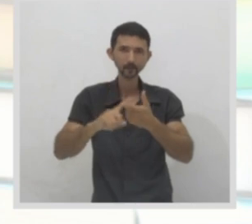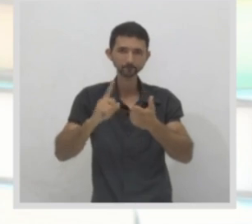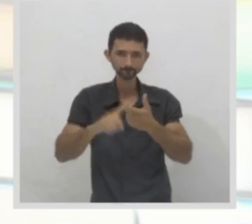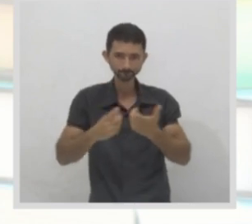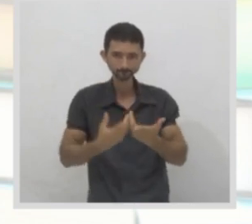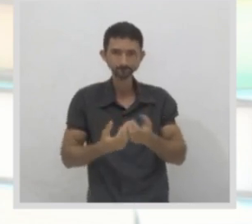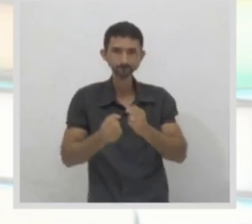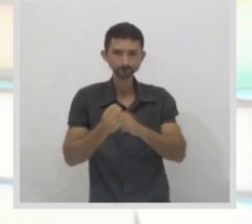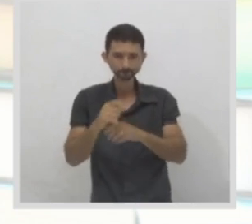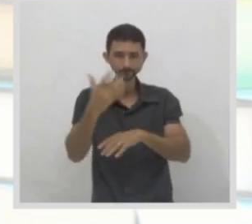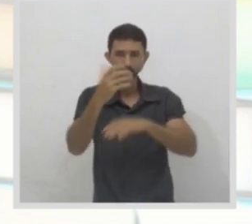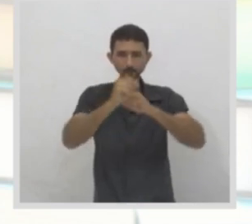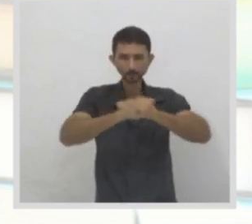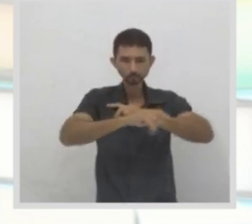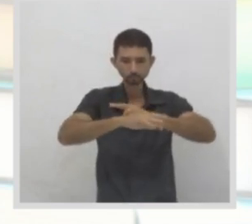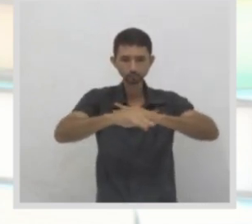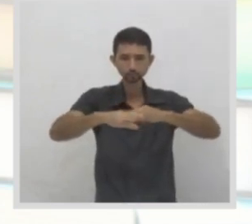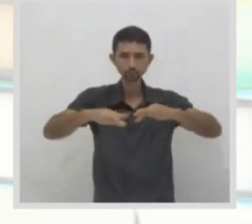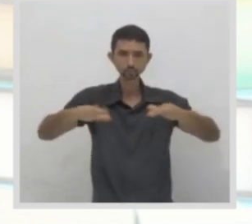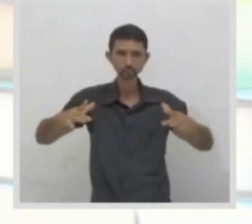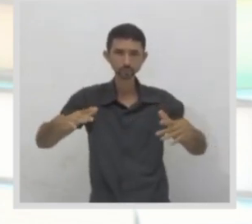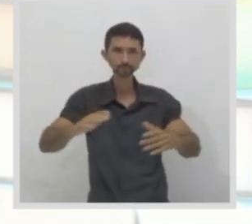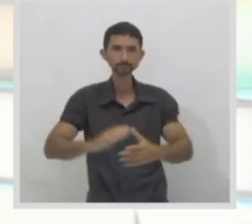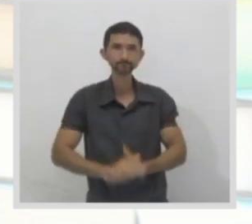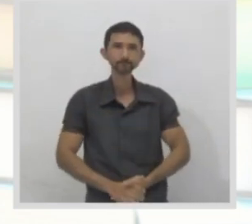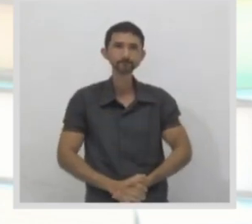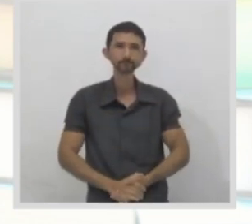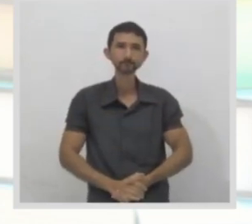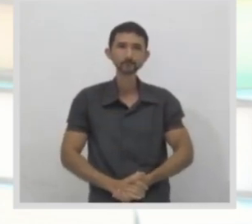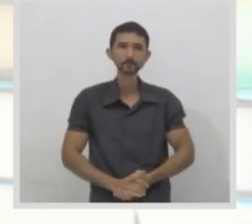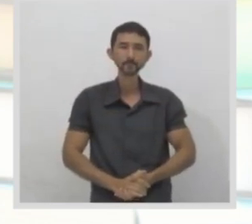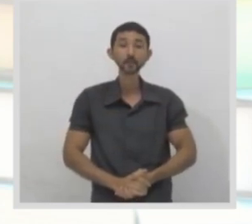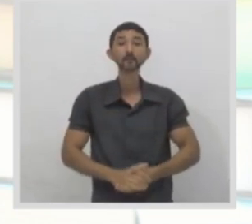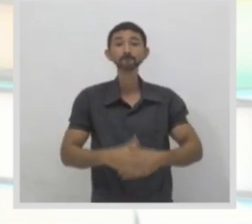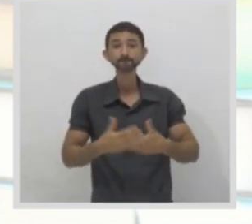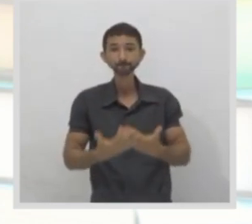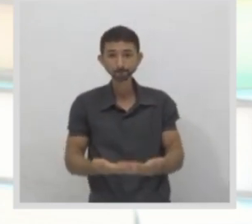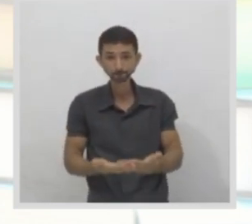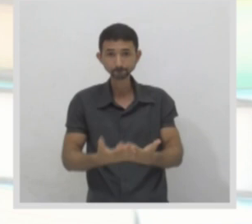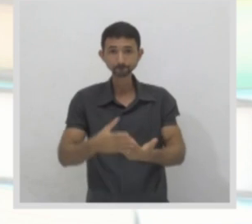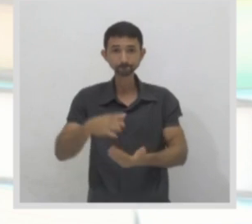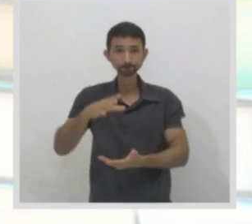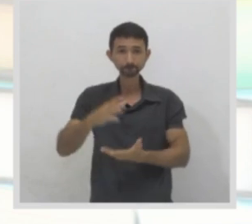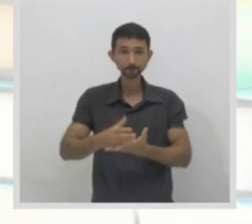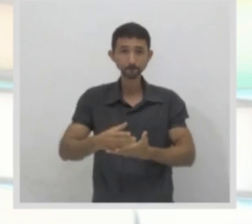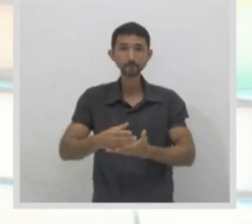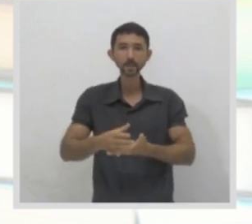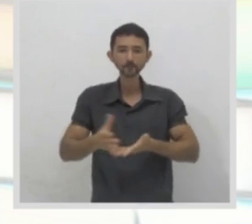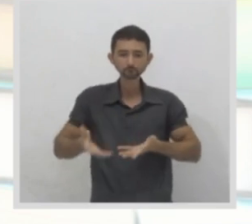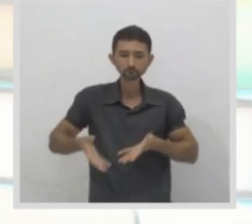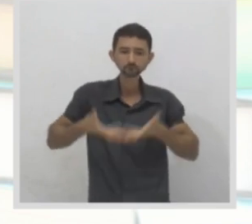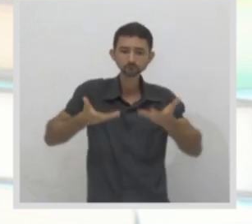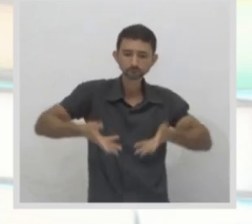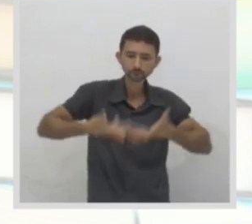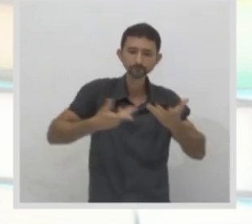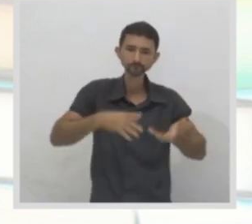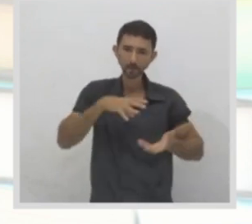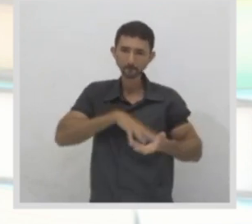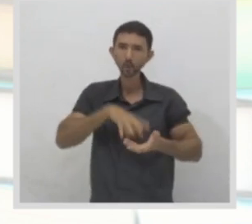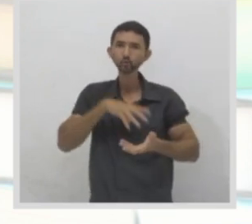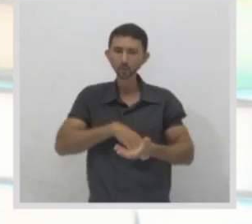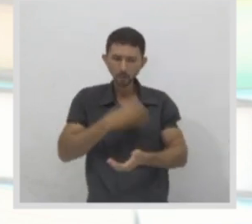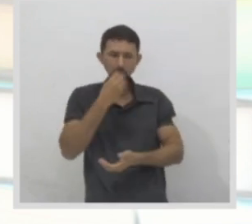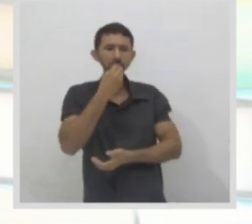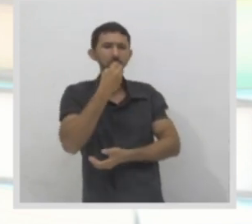nosso litoral. Tá? Bom, ela teve incentivo da coroa portuguesa para